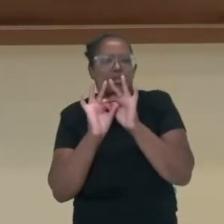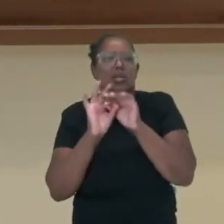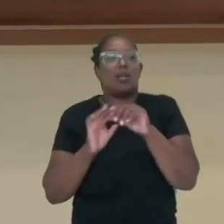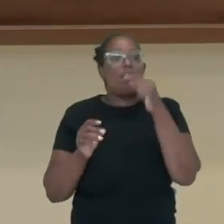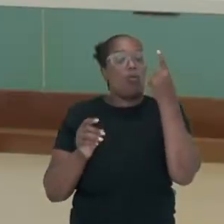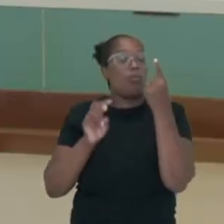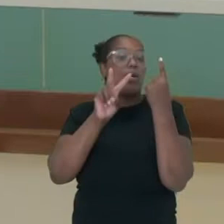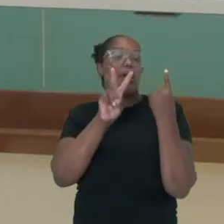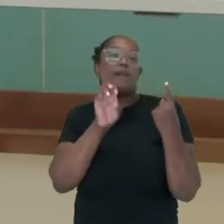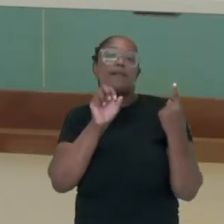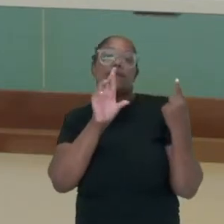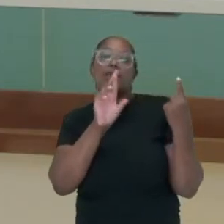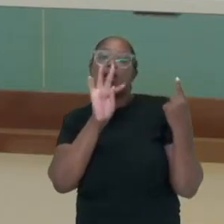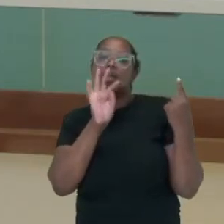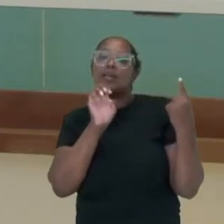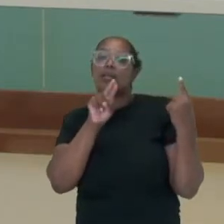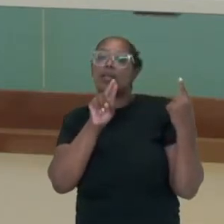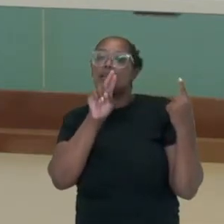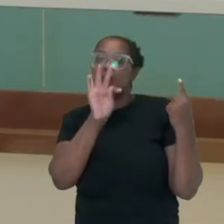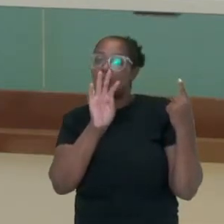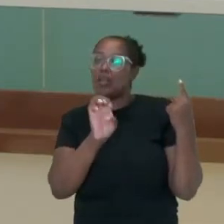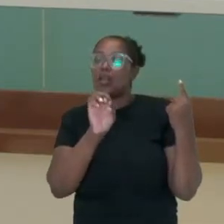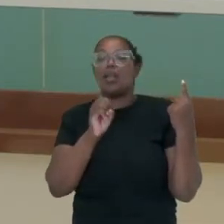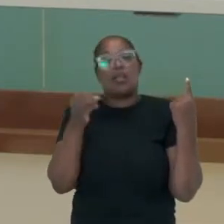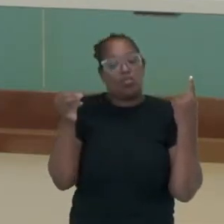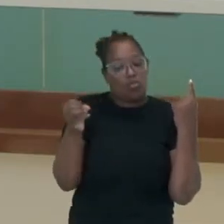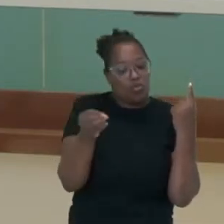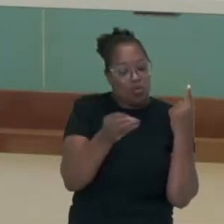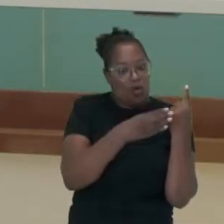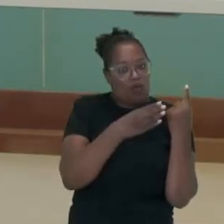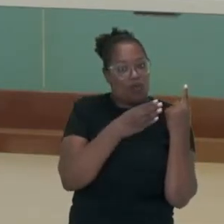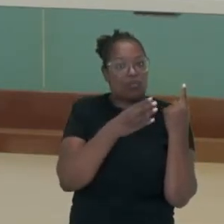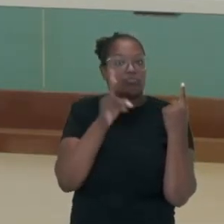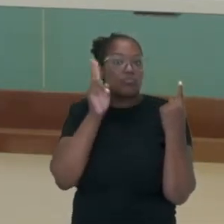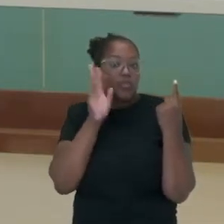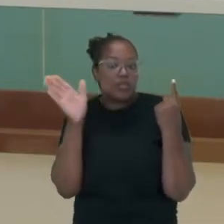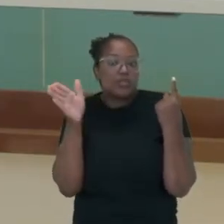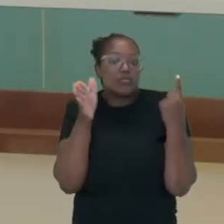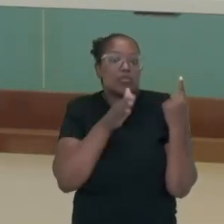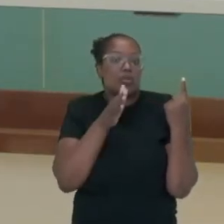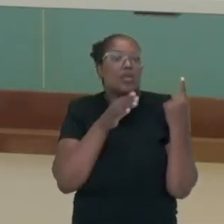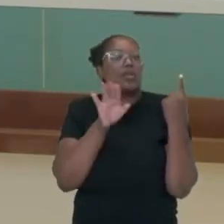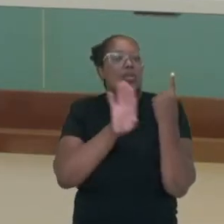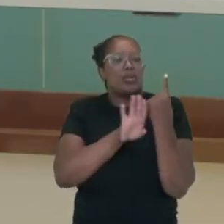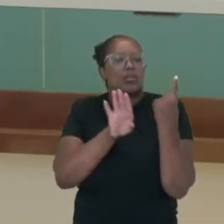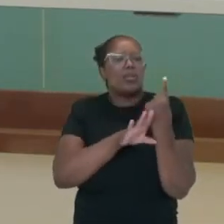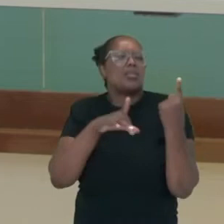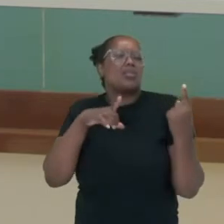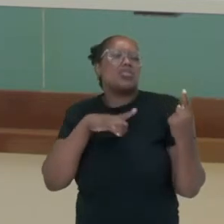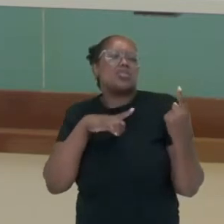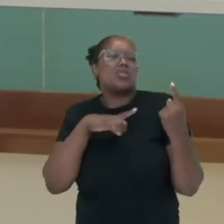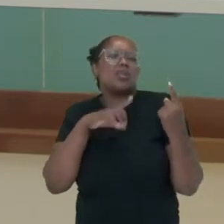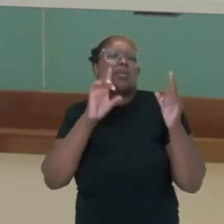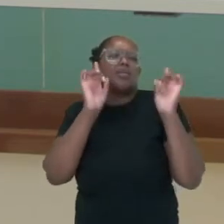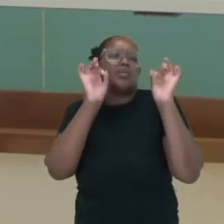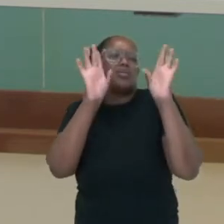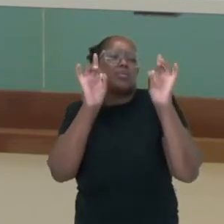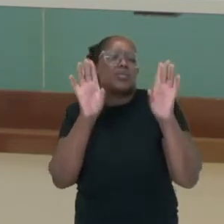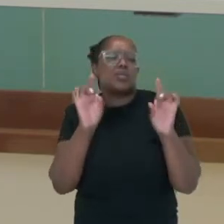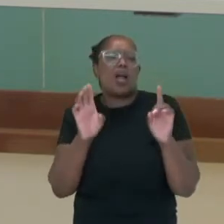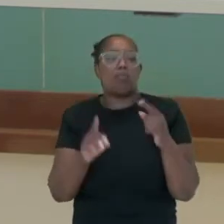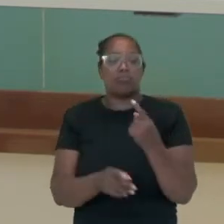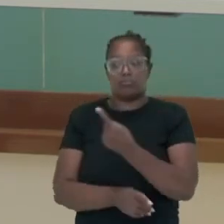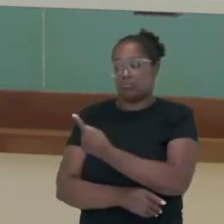Uma vertente ligada principalmente a essa nova ideologia socialista, onde nós vamos ter principalmente países do